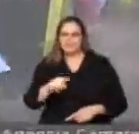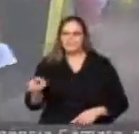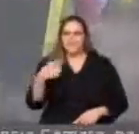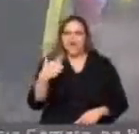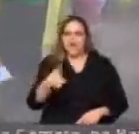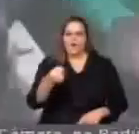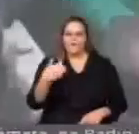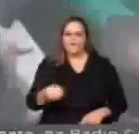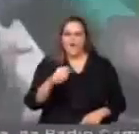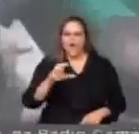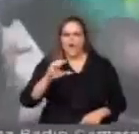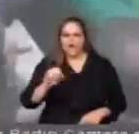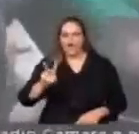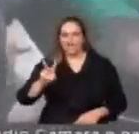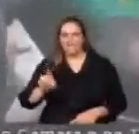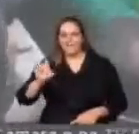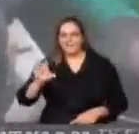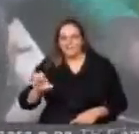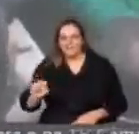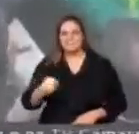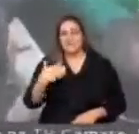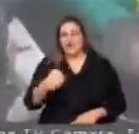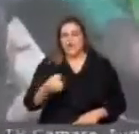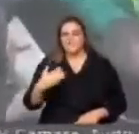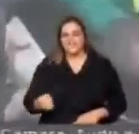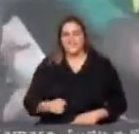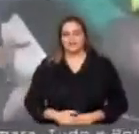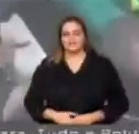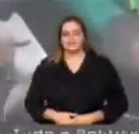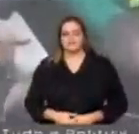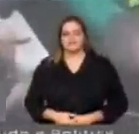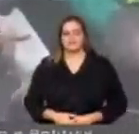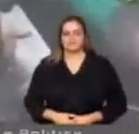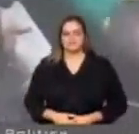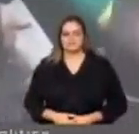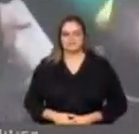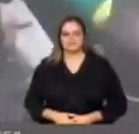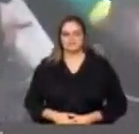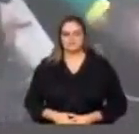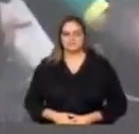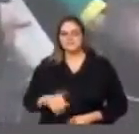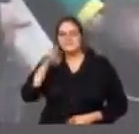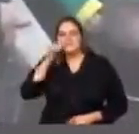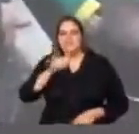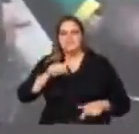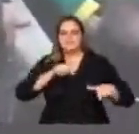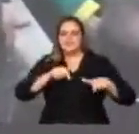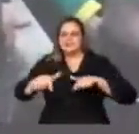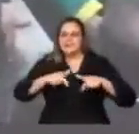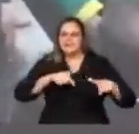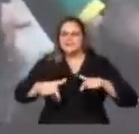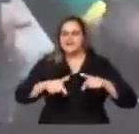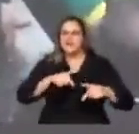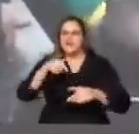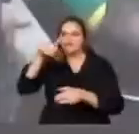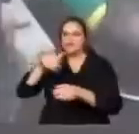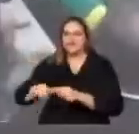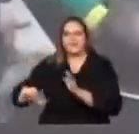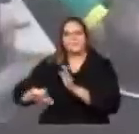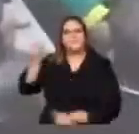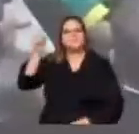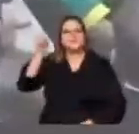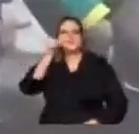covardes. Covardes. Como vota, deputado? Pelas trabalhadoras que elegeram a primeira